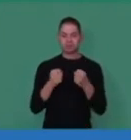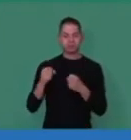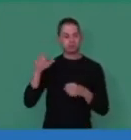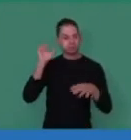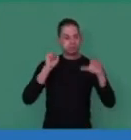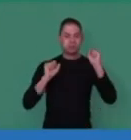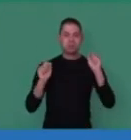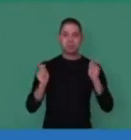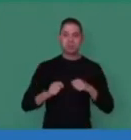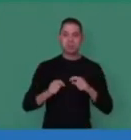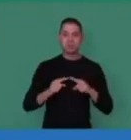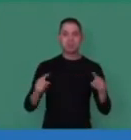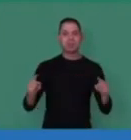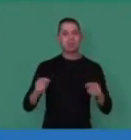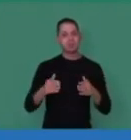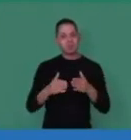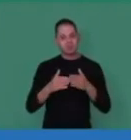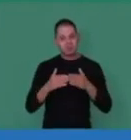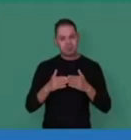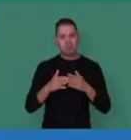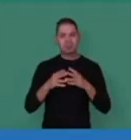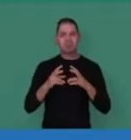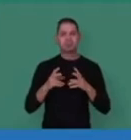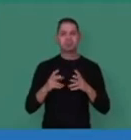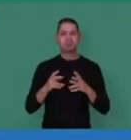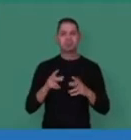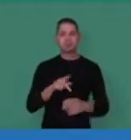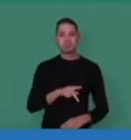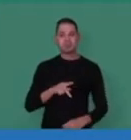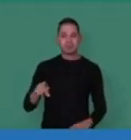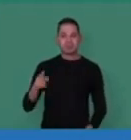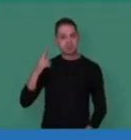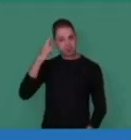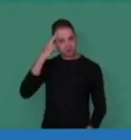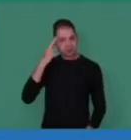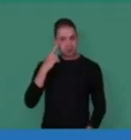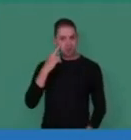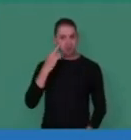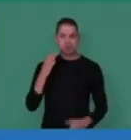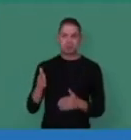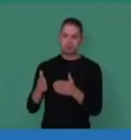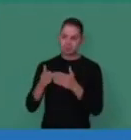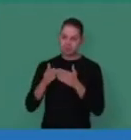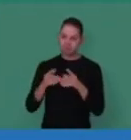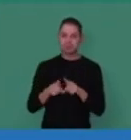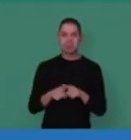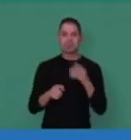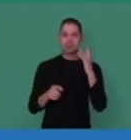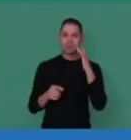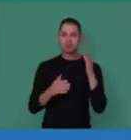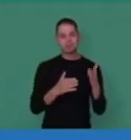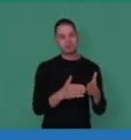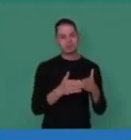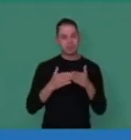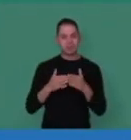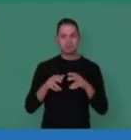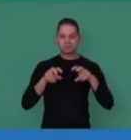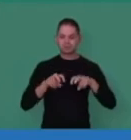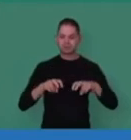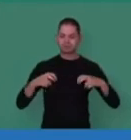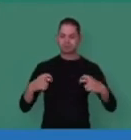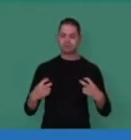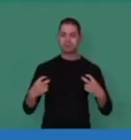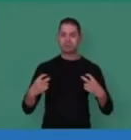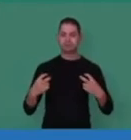eu conclamo, eu peço ao presidente Rodrigo Pacheco e ao presidente Lira que possam se sentar